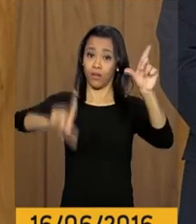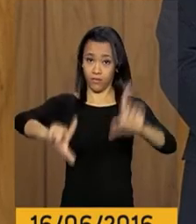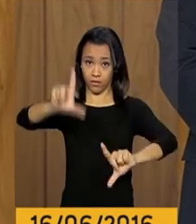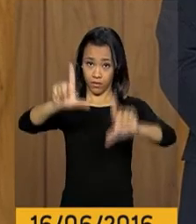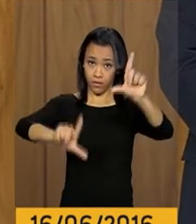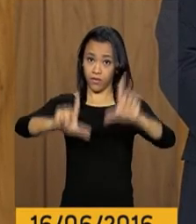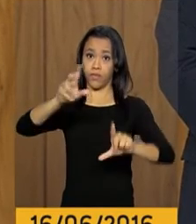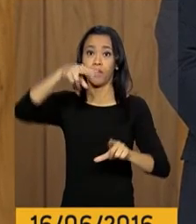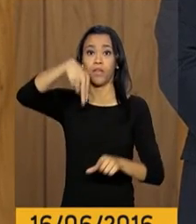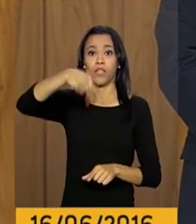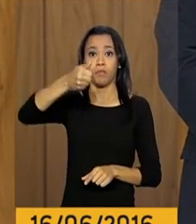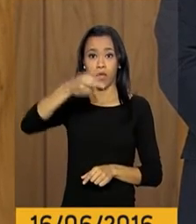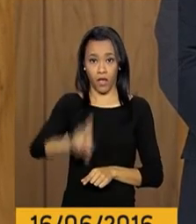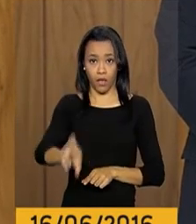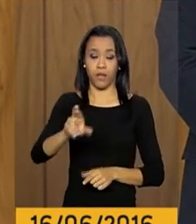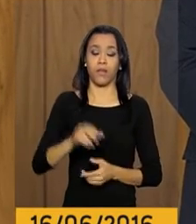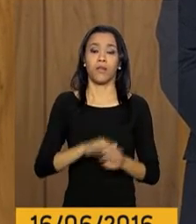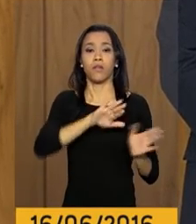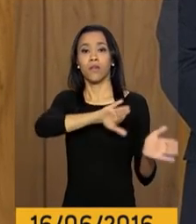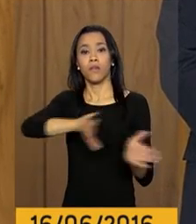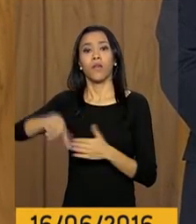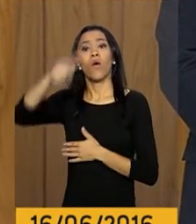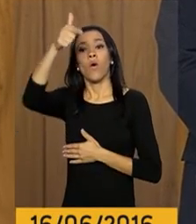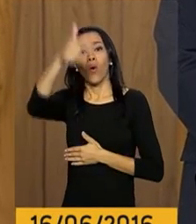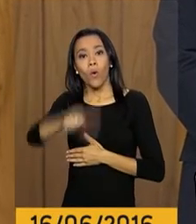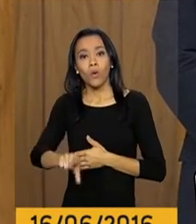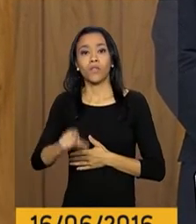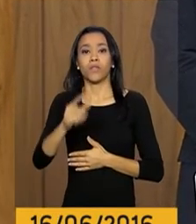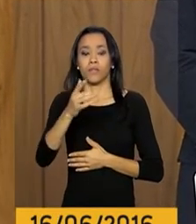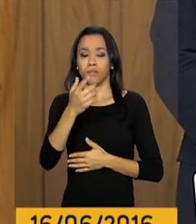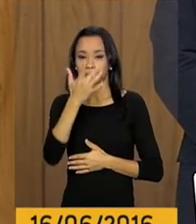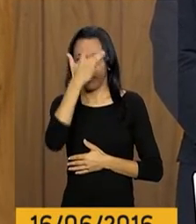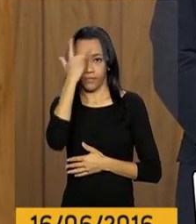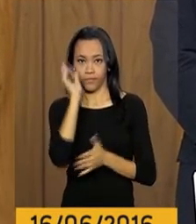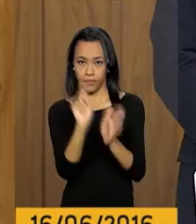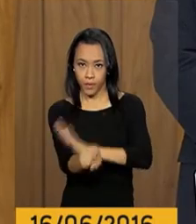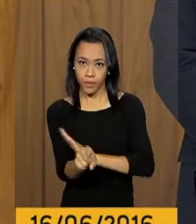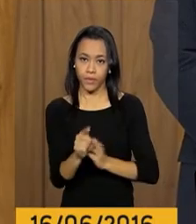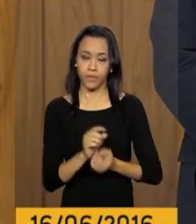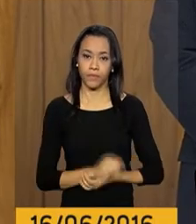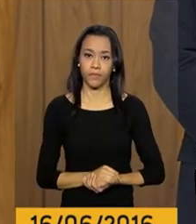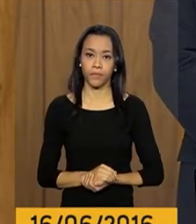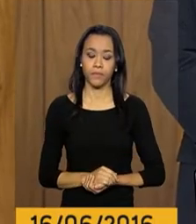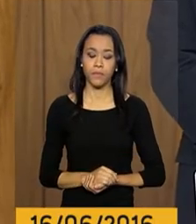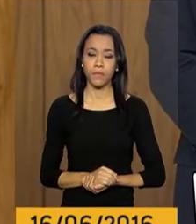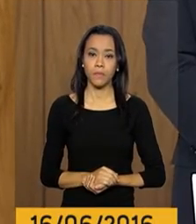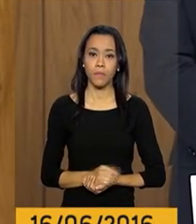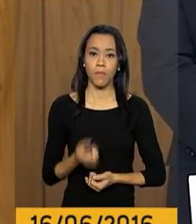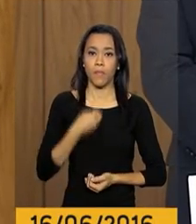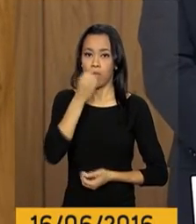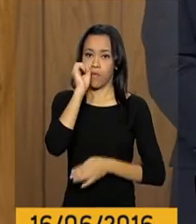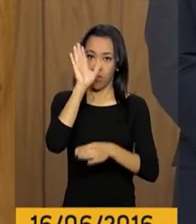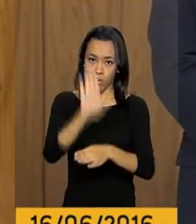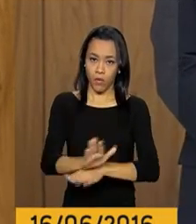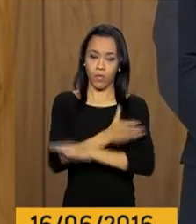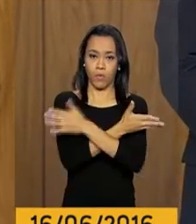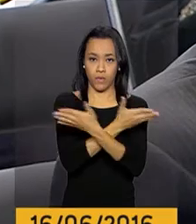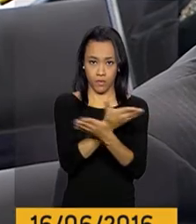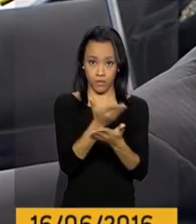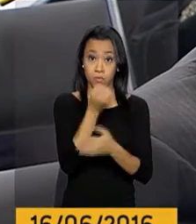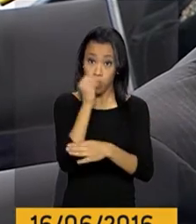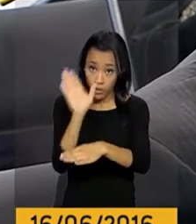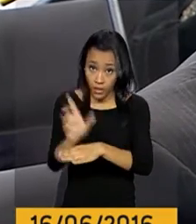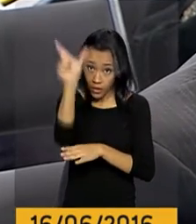pela NBR. Luiz Monteiro, TV Record. Boa tarde, ministro. Eu queria